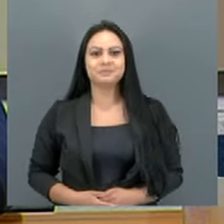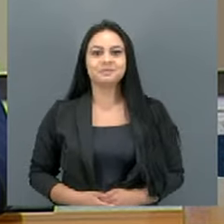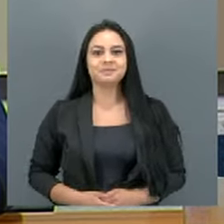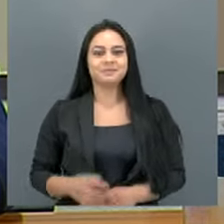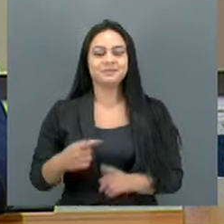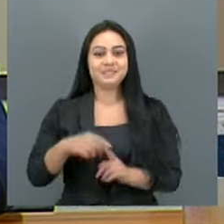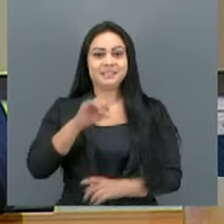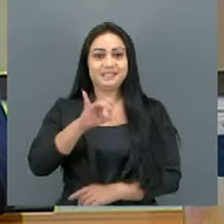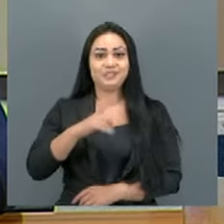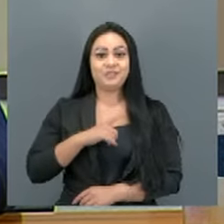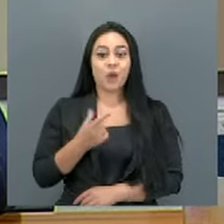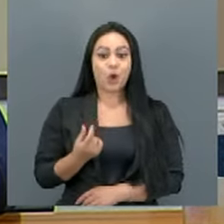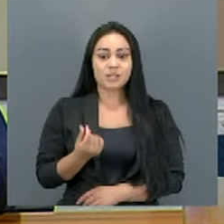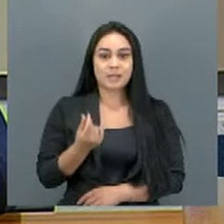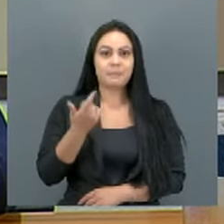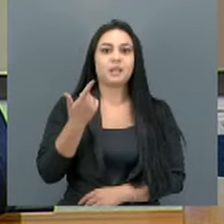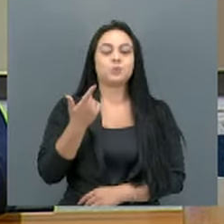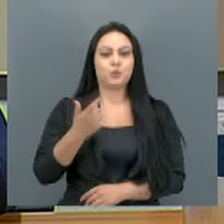orçamento,